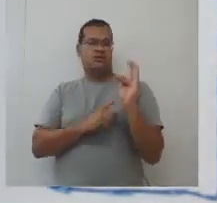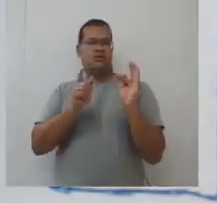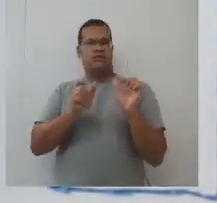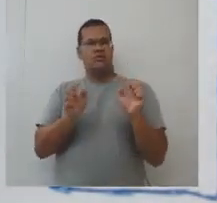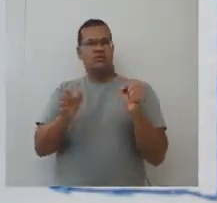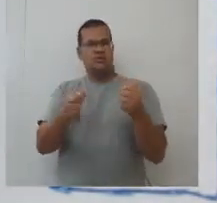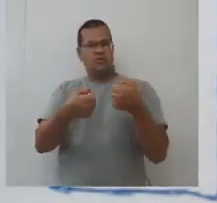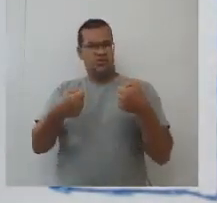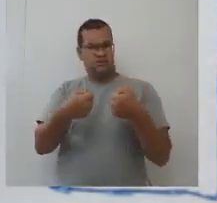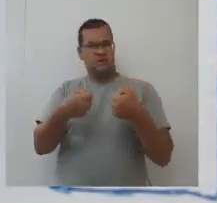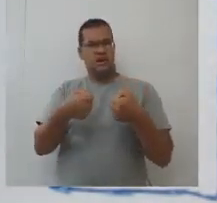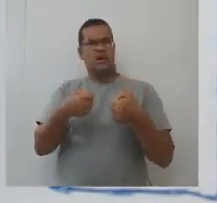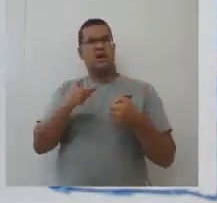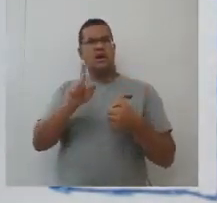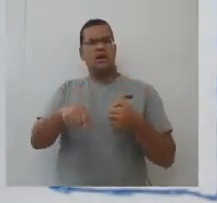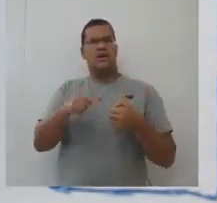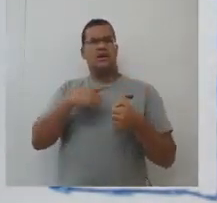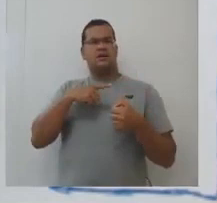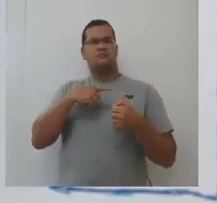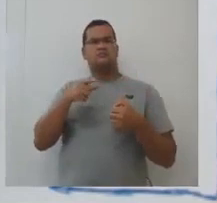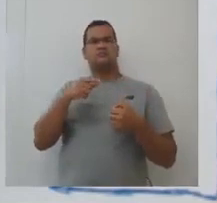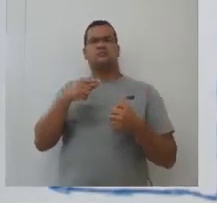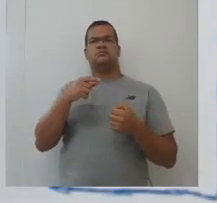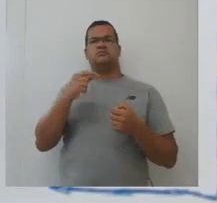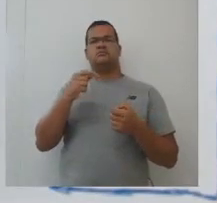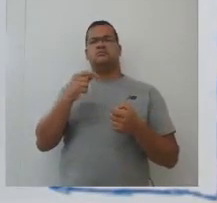é expressa em Newton.